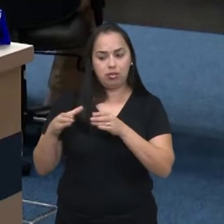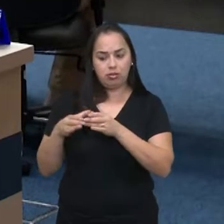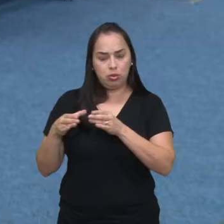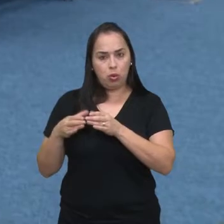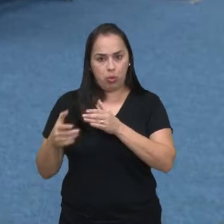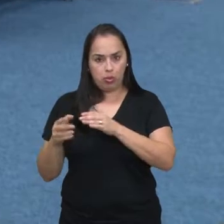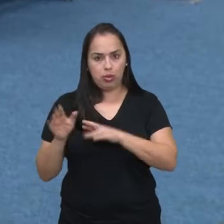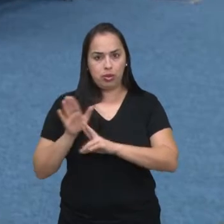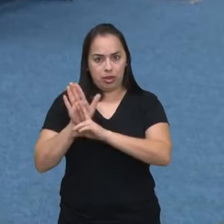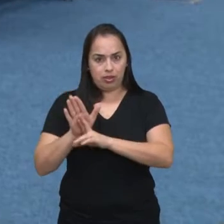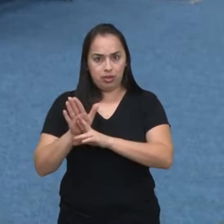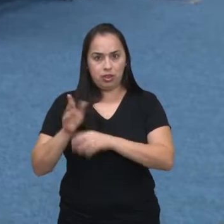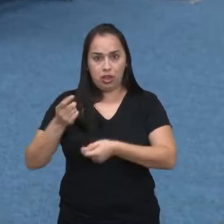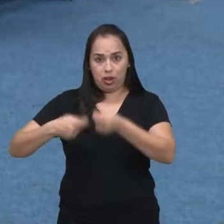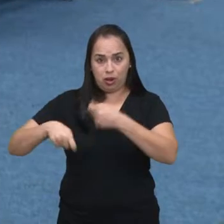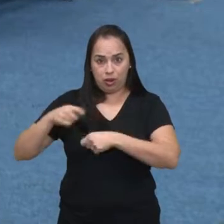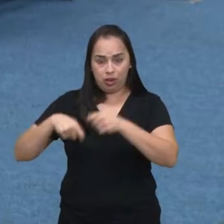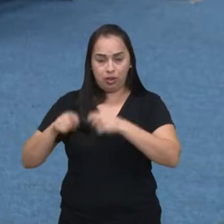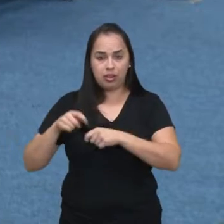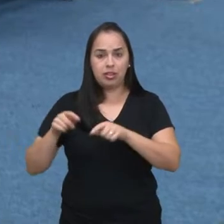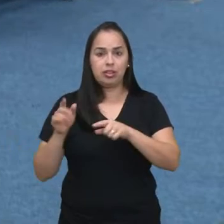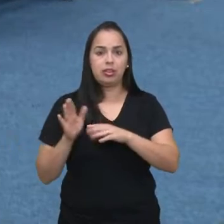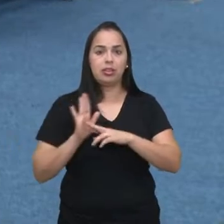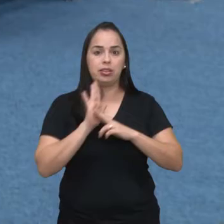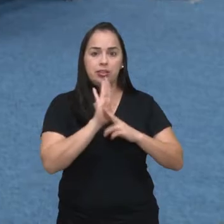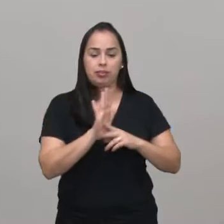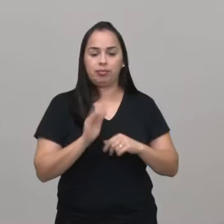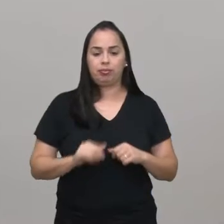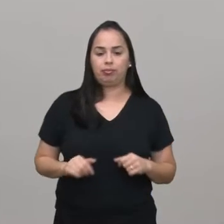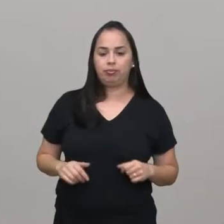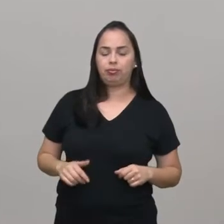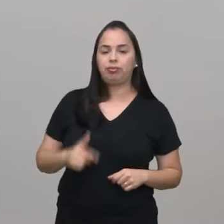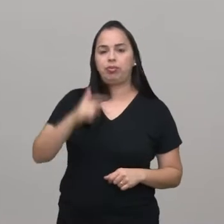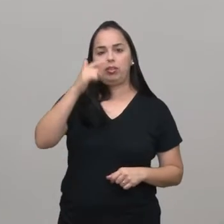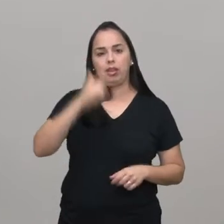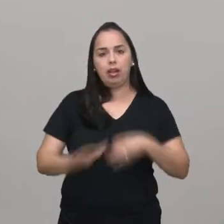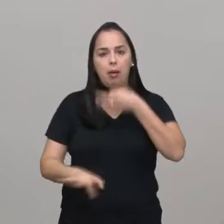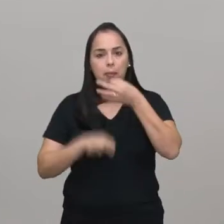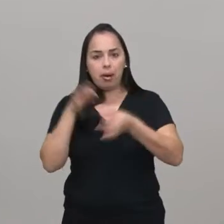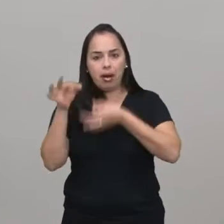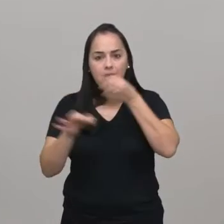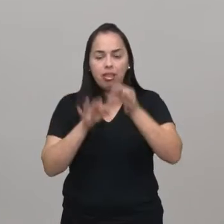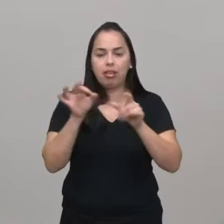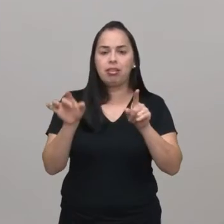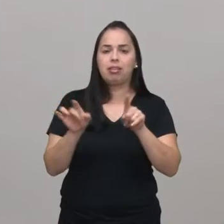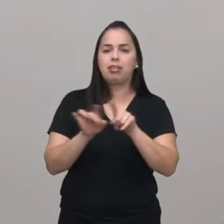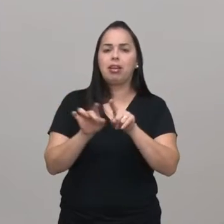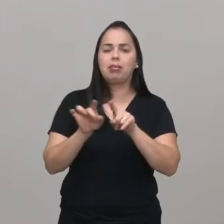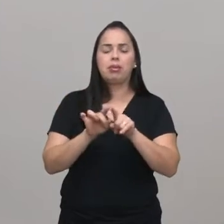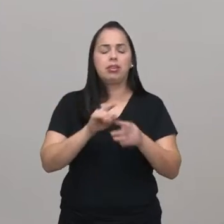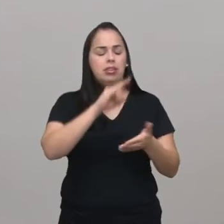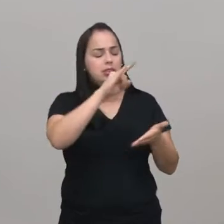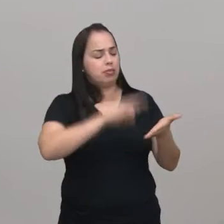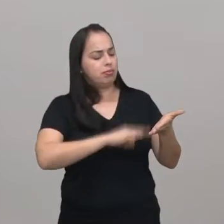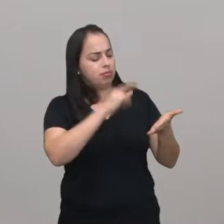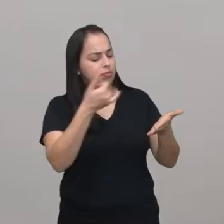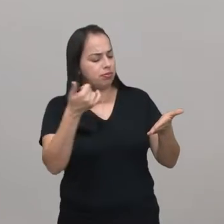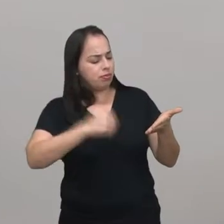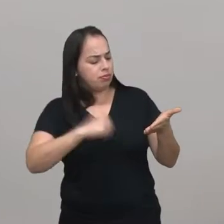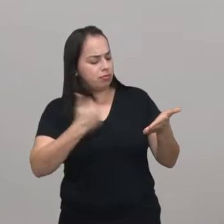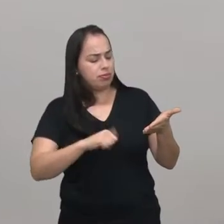comissão de Economia responsável por emitir um parecer para o projeto a gente dá o nosso parecer para gente verificar toda essa documentação